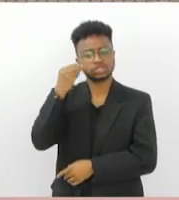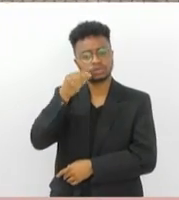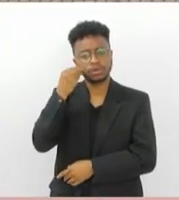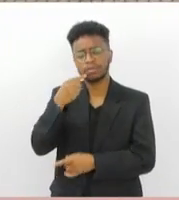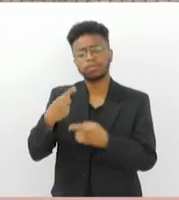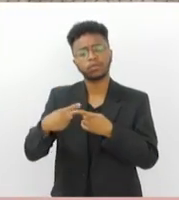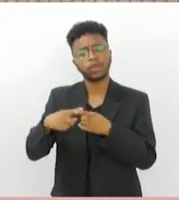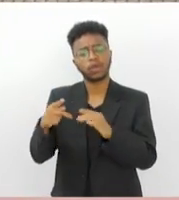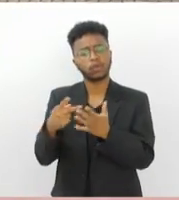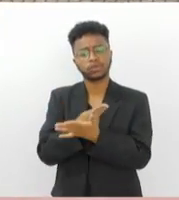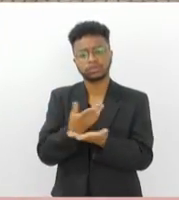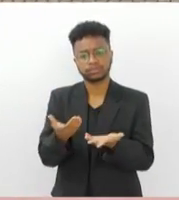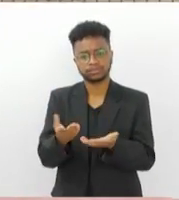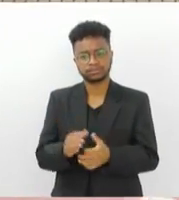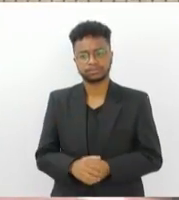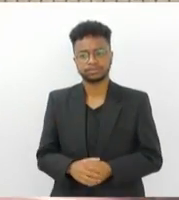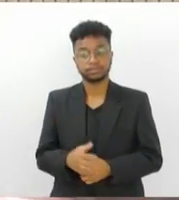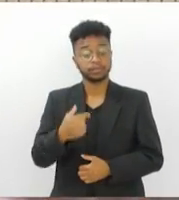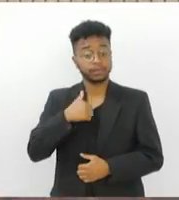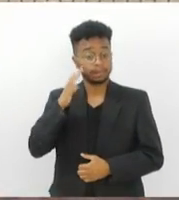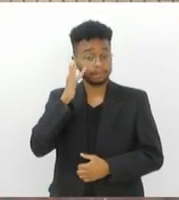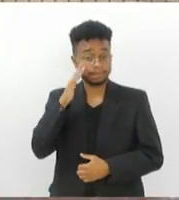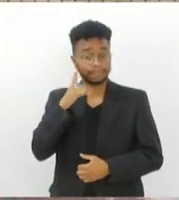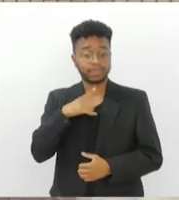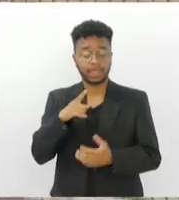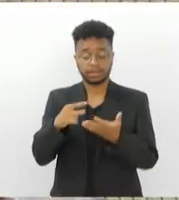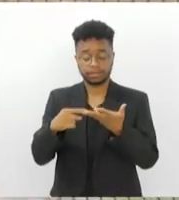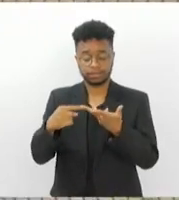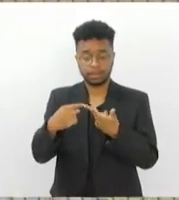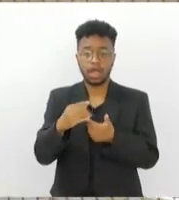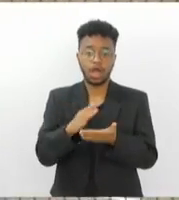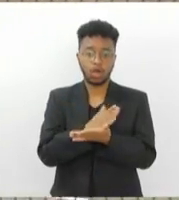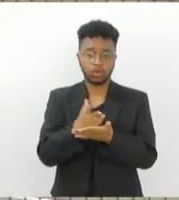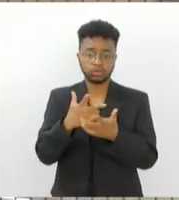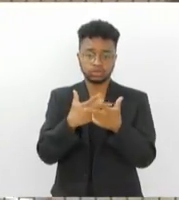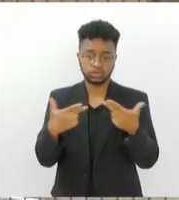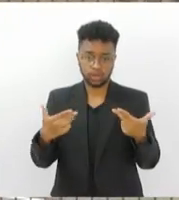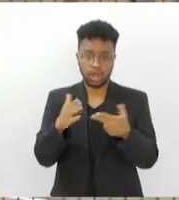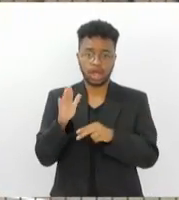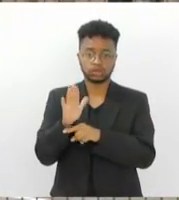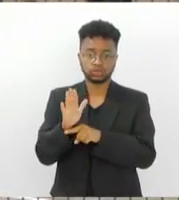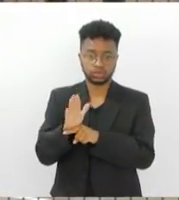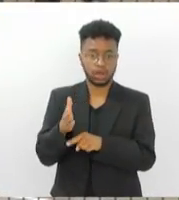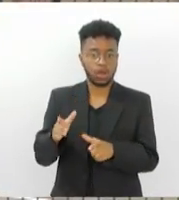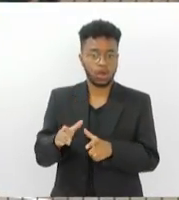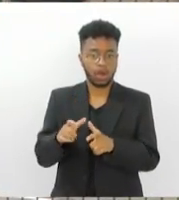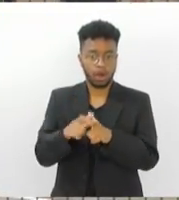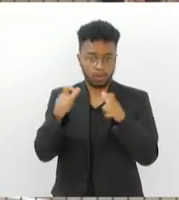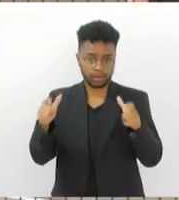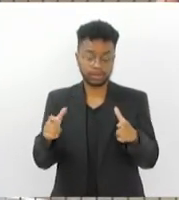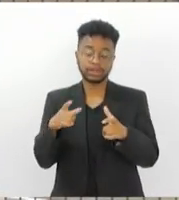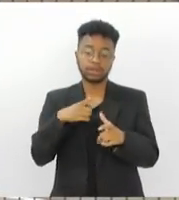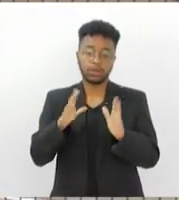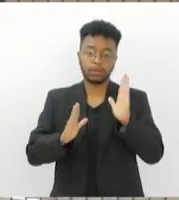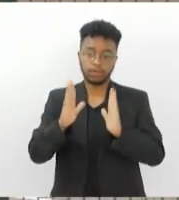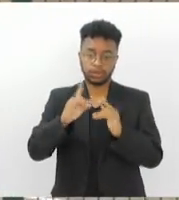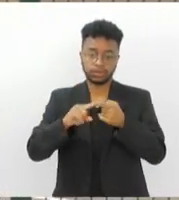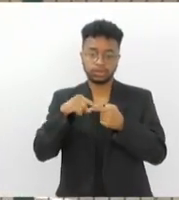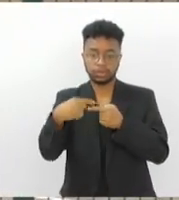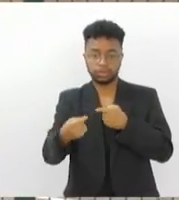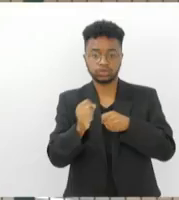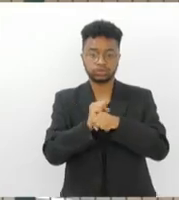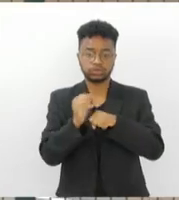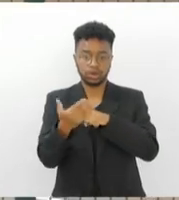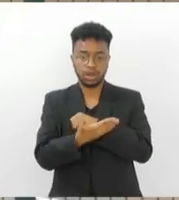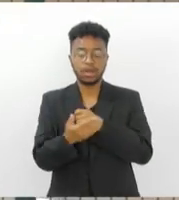fatores bom eu penso que nós temos alguns fatores que contribuem para Esse aumento período pós-pandêmico muitas pessoas